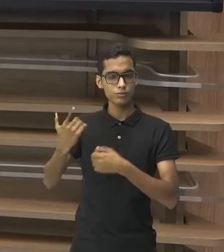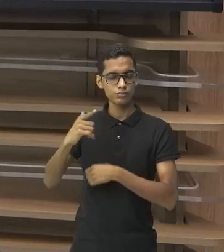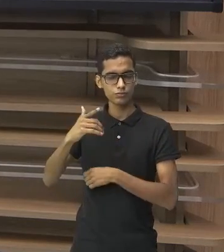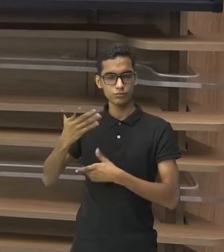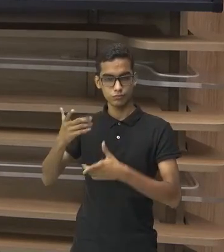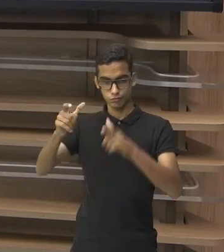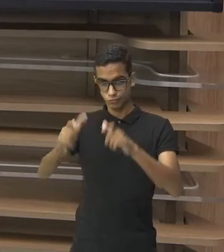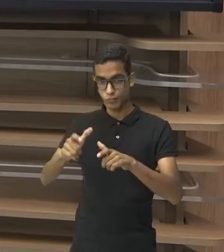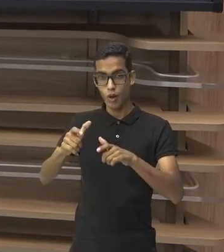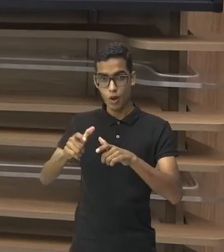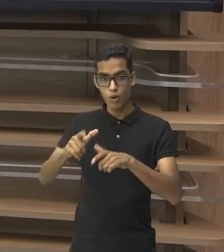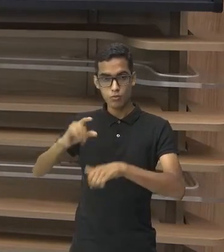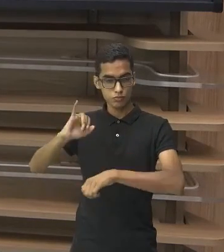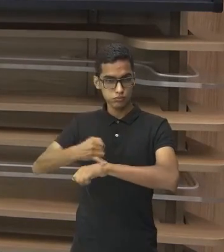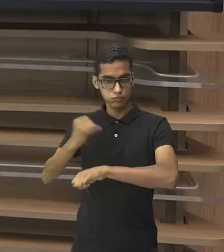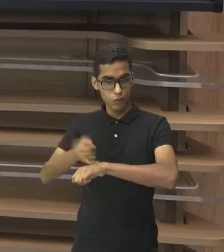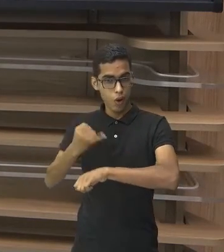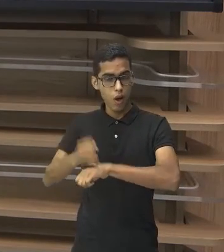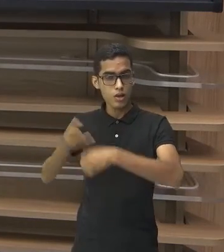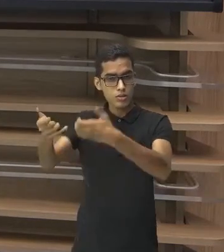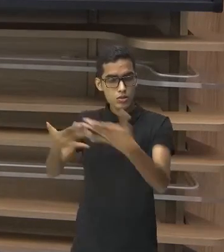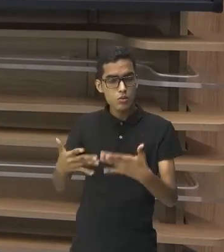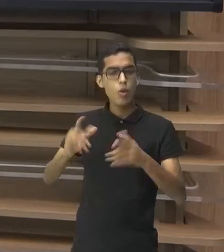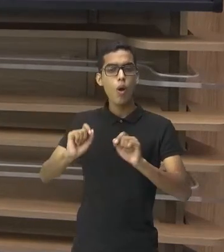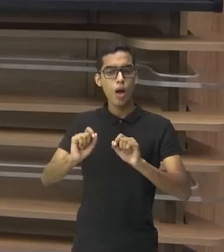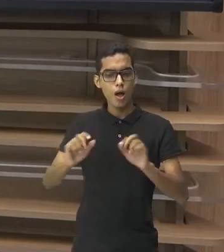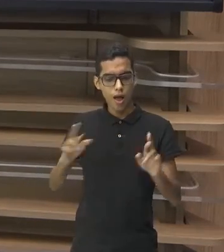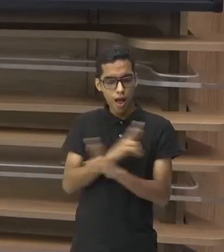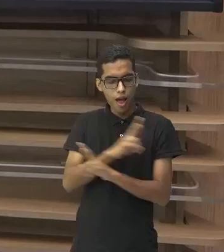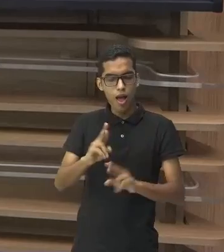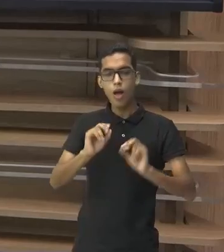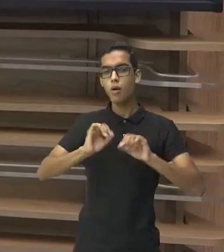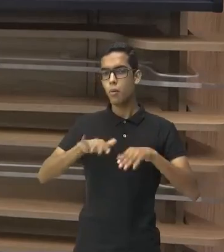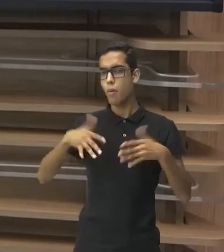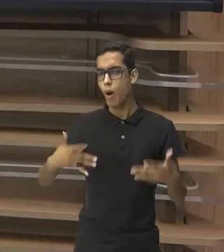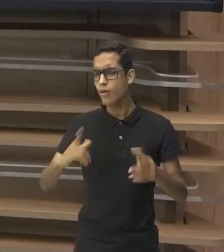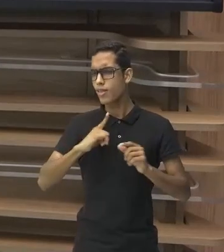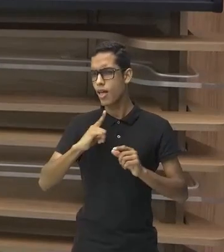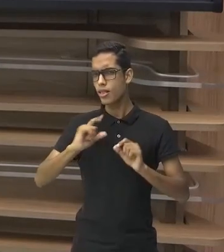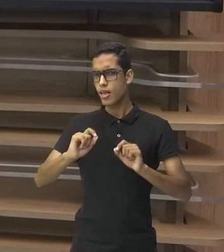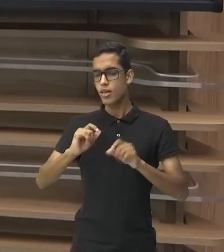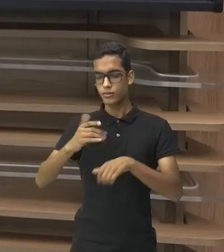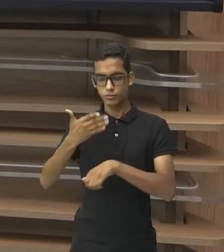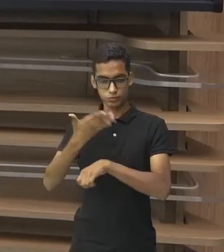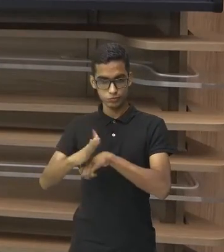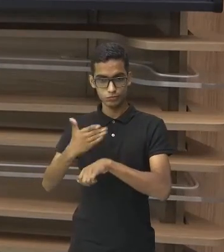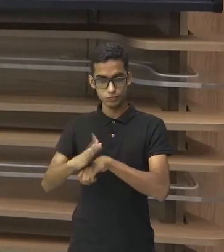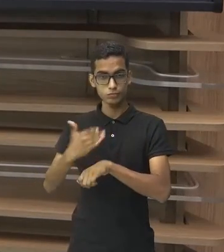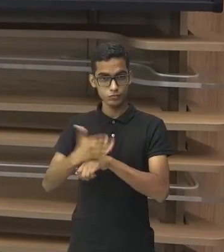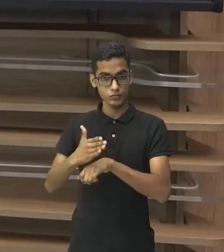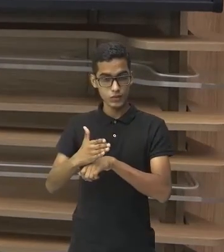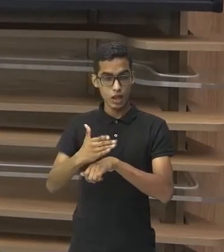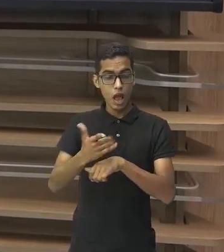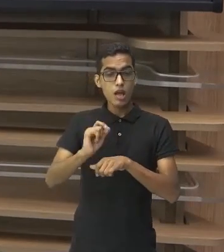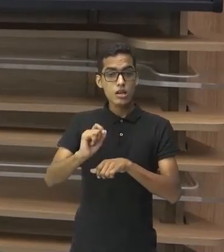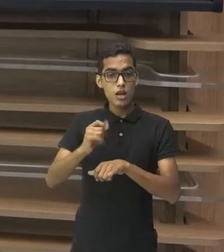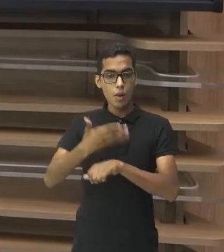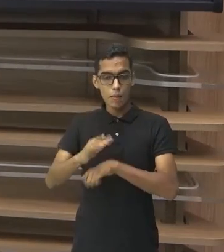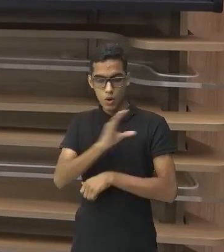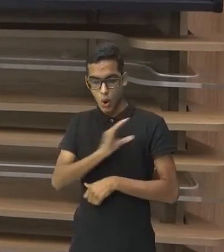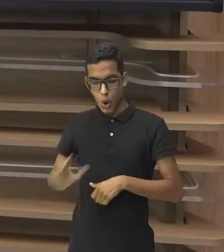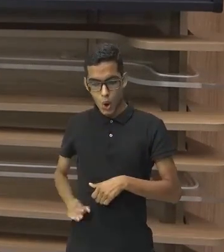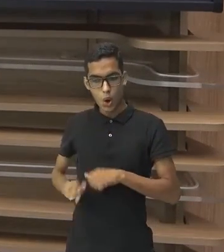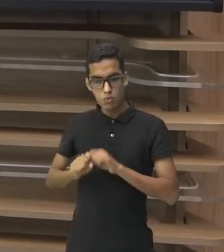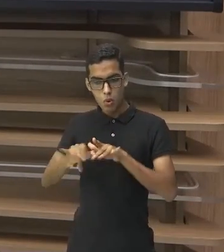Império Romano e a expansão das práticas cristãs. É isso aí, gente. Estou vendo que vocês